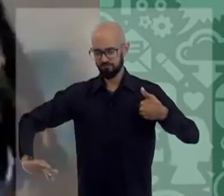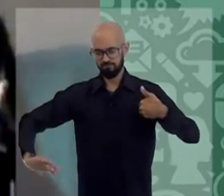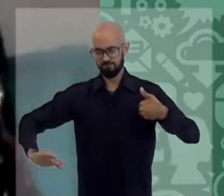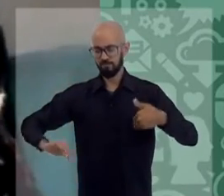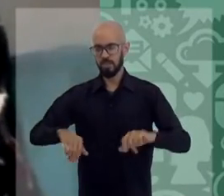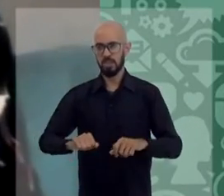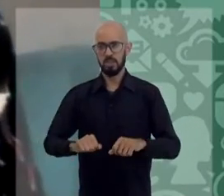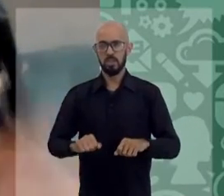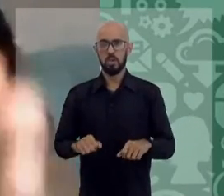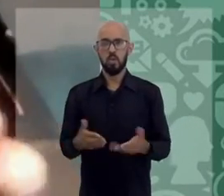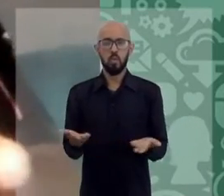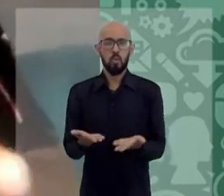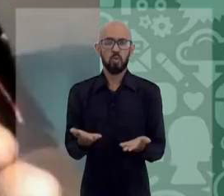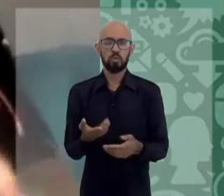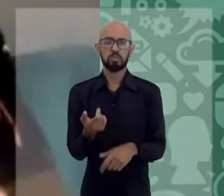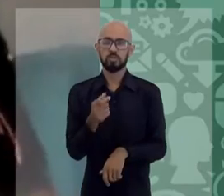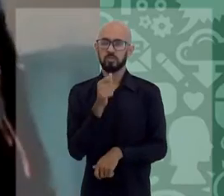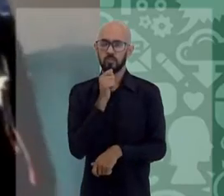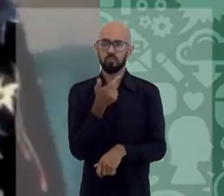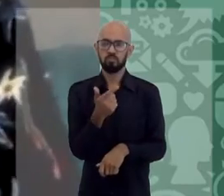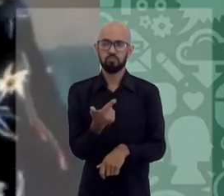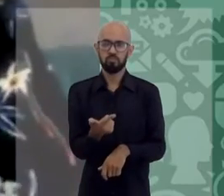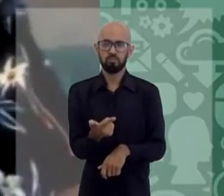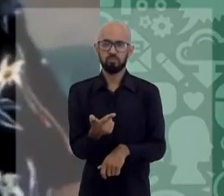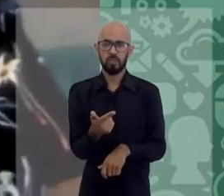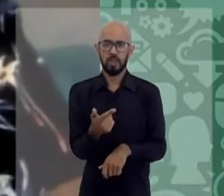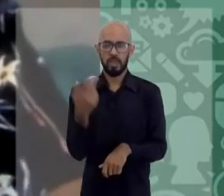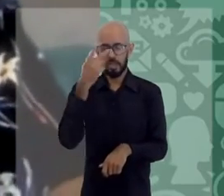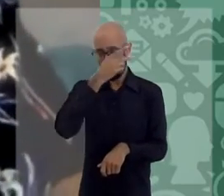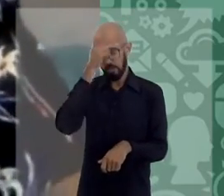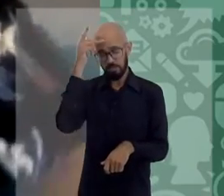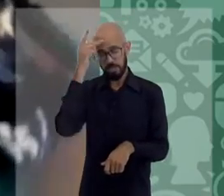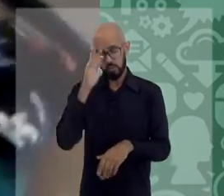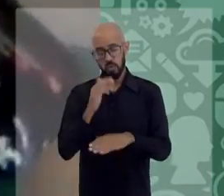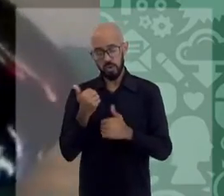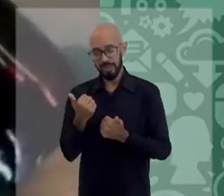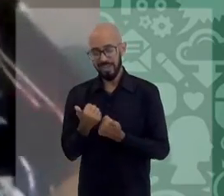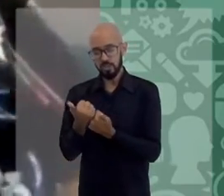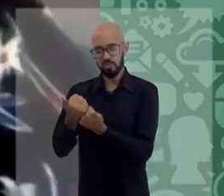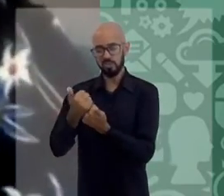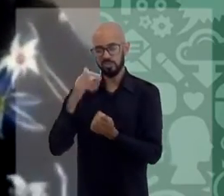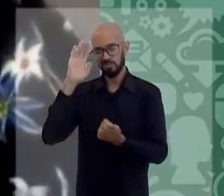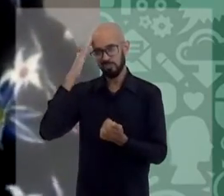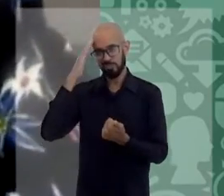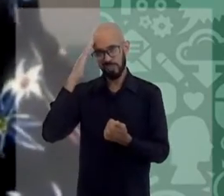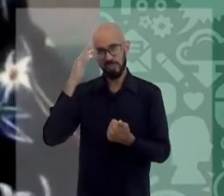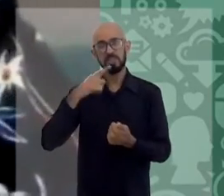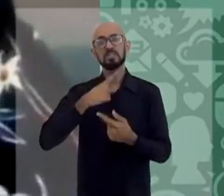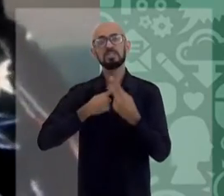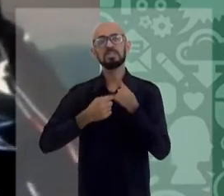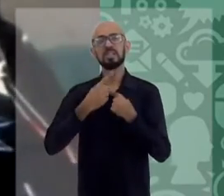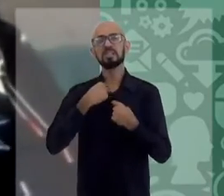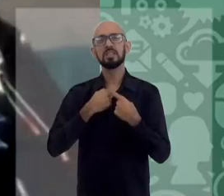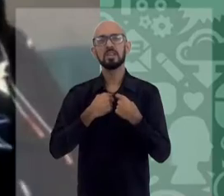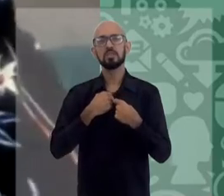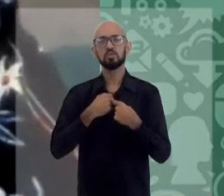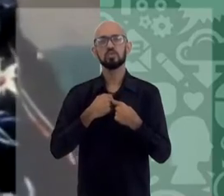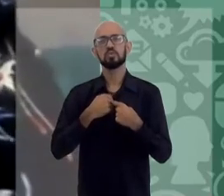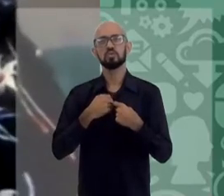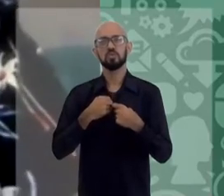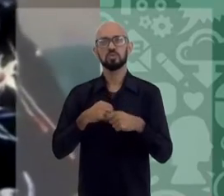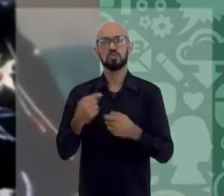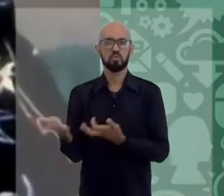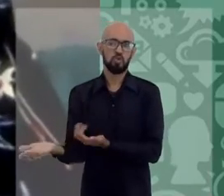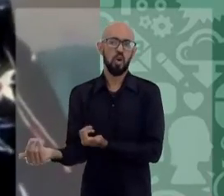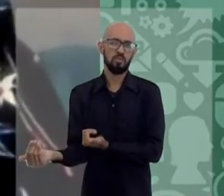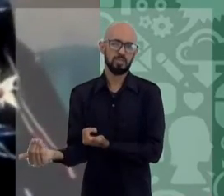já descolou, sabe? Descolou ao ponto de não ter nem mais aquele sujeito que emule, pelo menos, esses